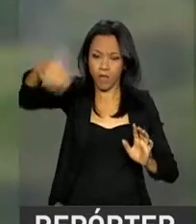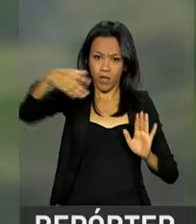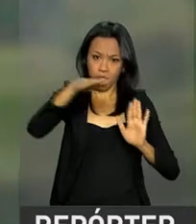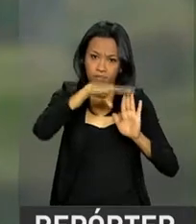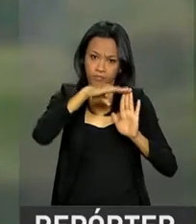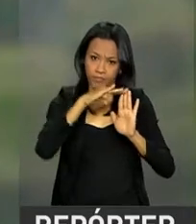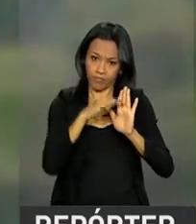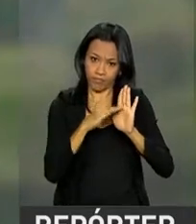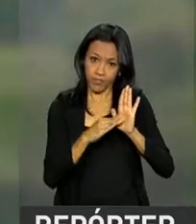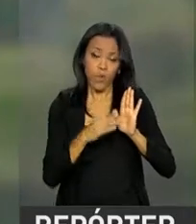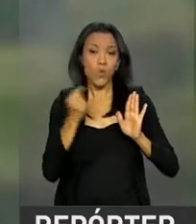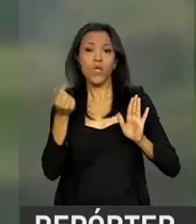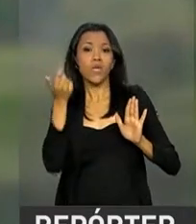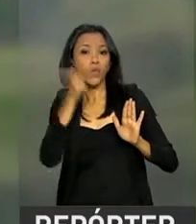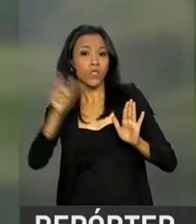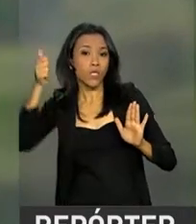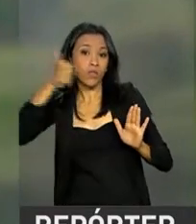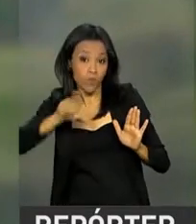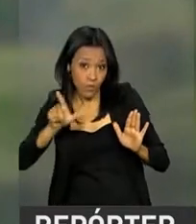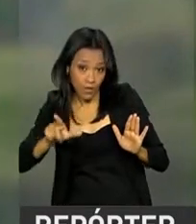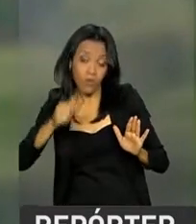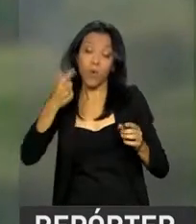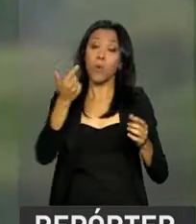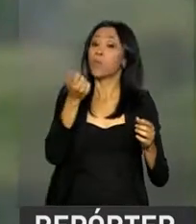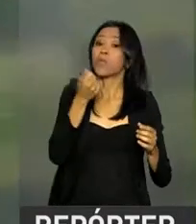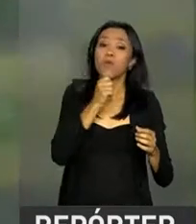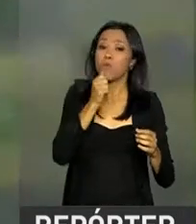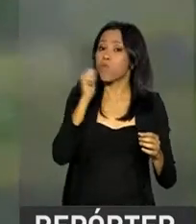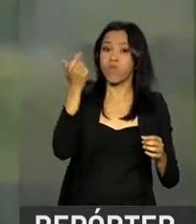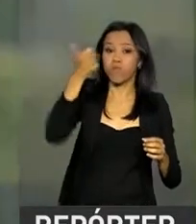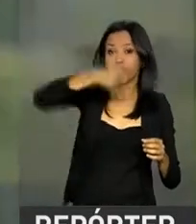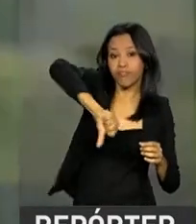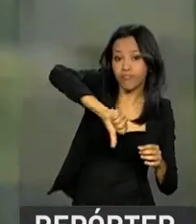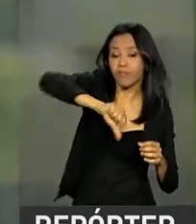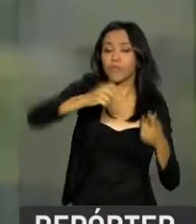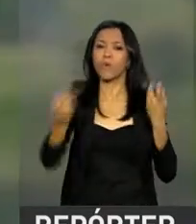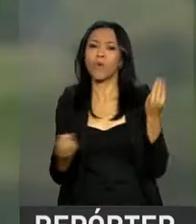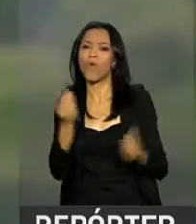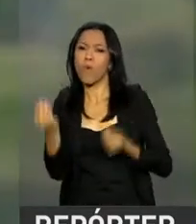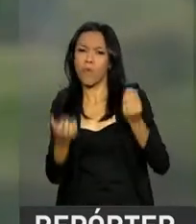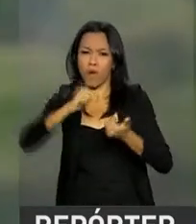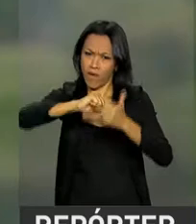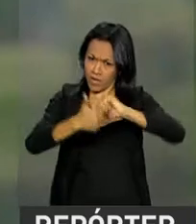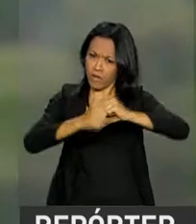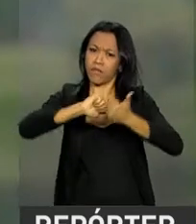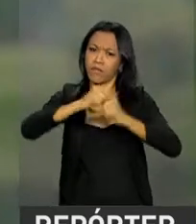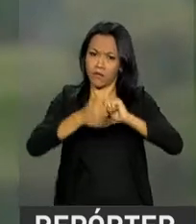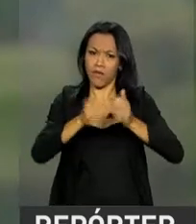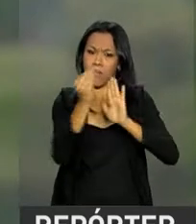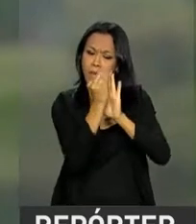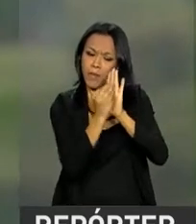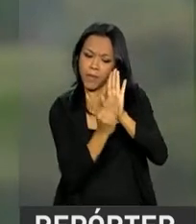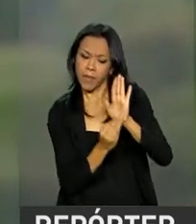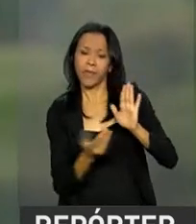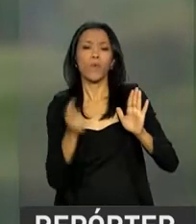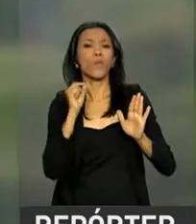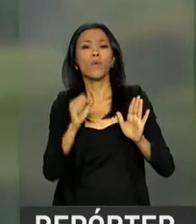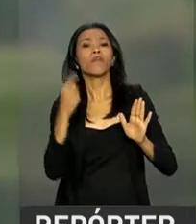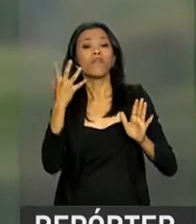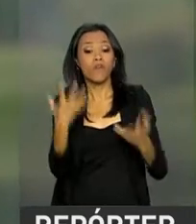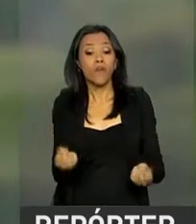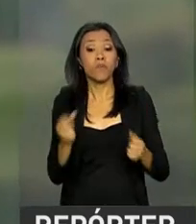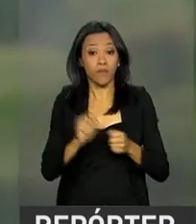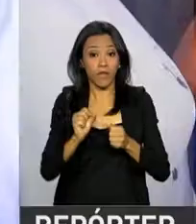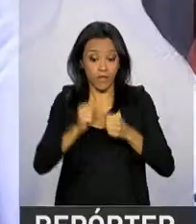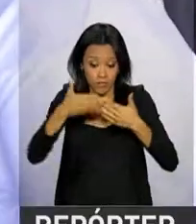que o que avançou que não avançou que precisa ser melhorado ou seja entendeu o todo pra gente poder ver o que vamos fazer